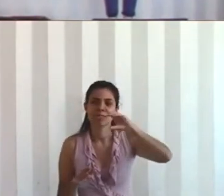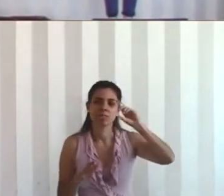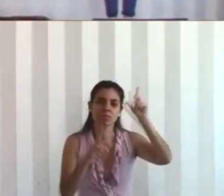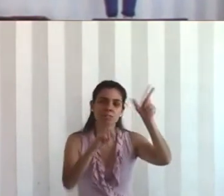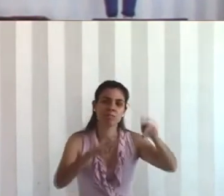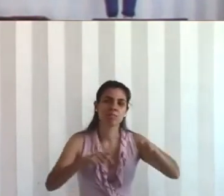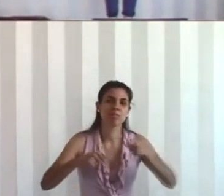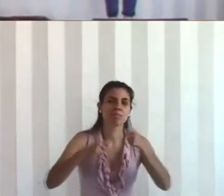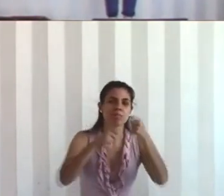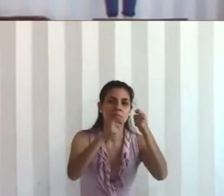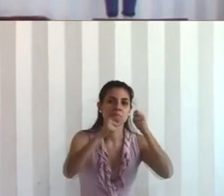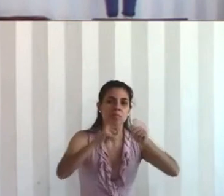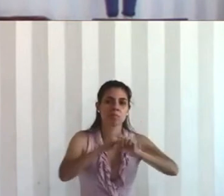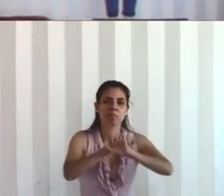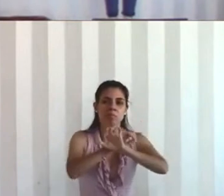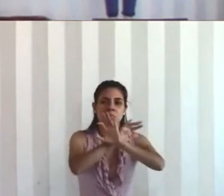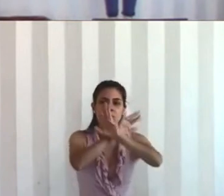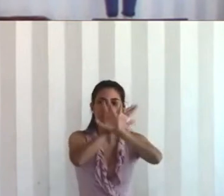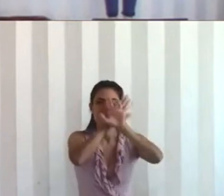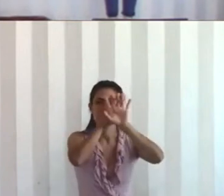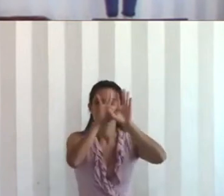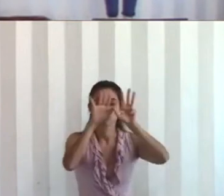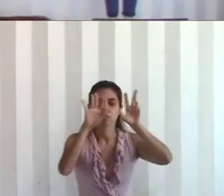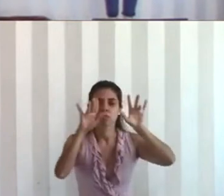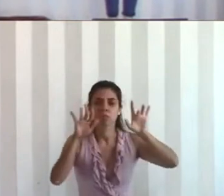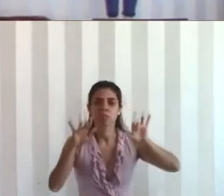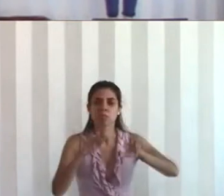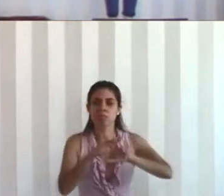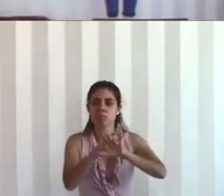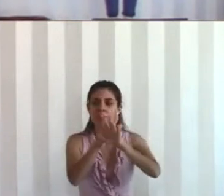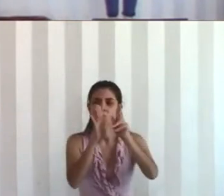a ele a